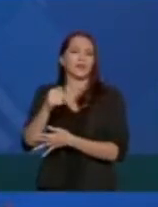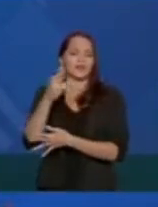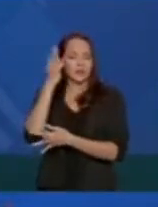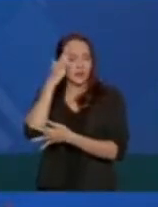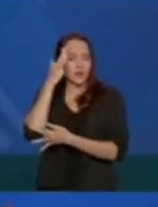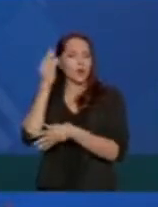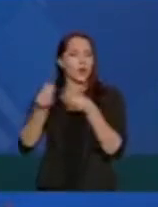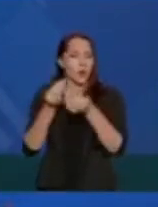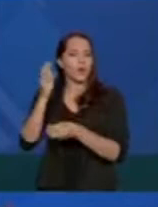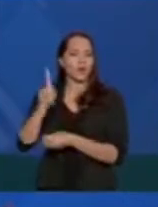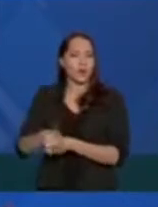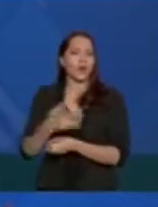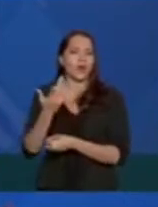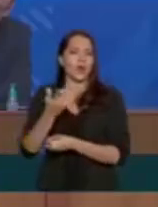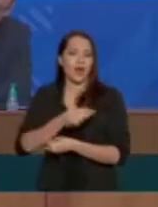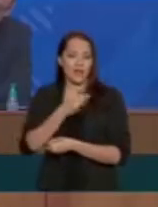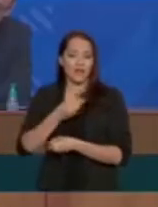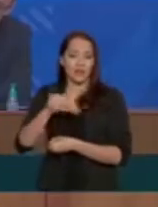segurança pública nacional.